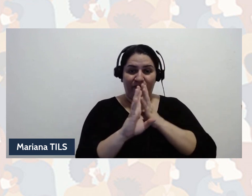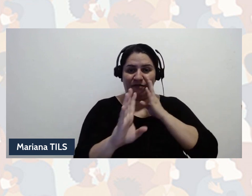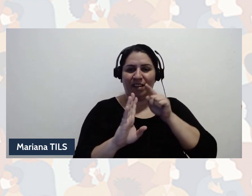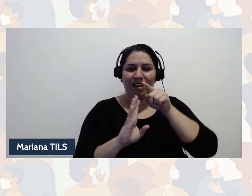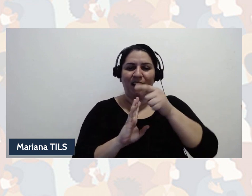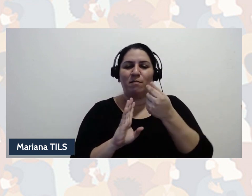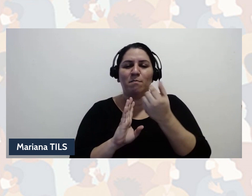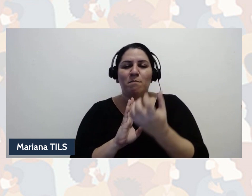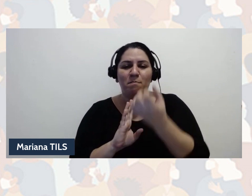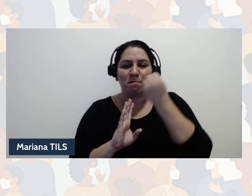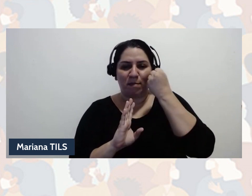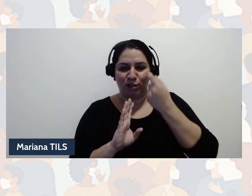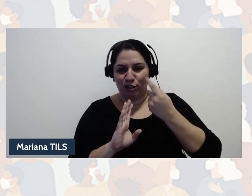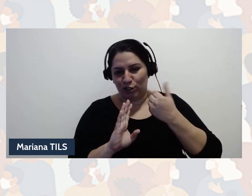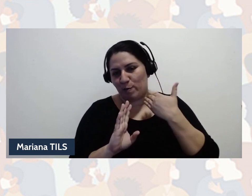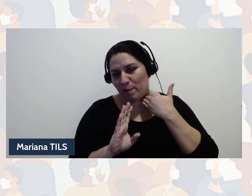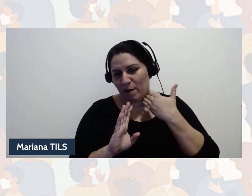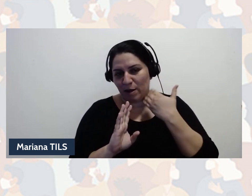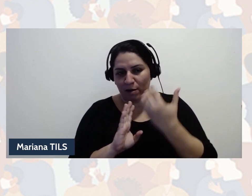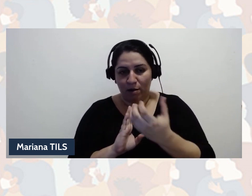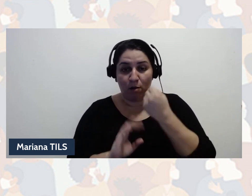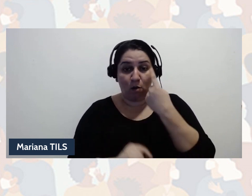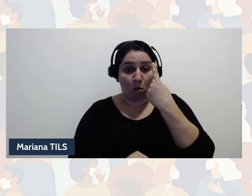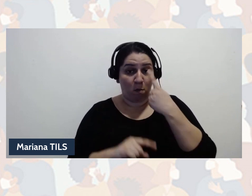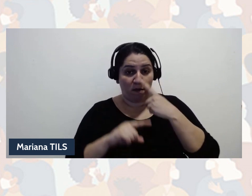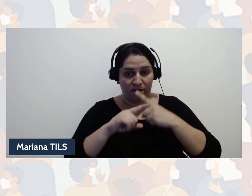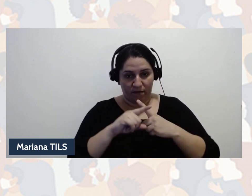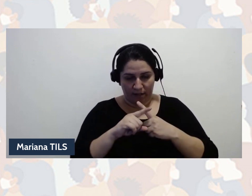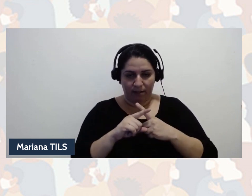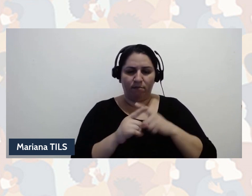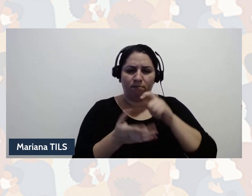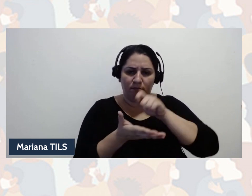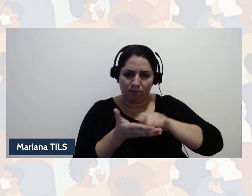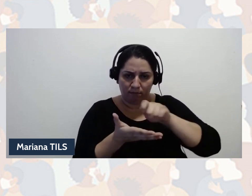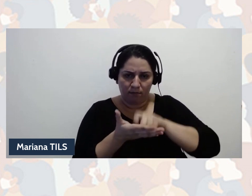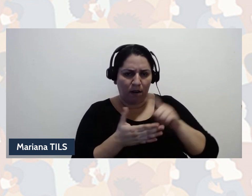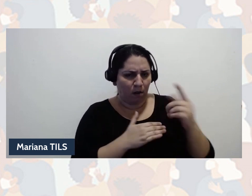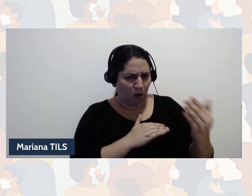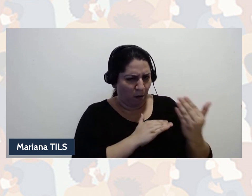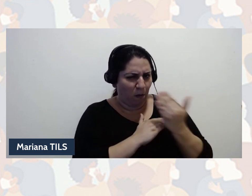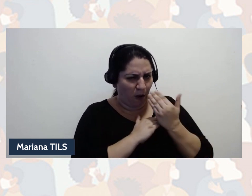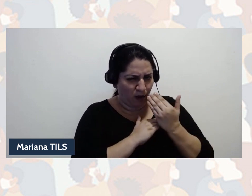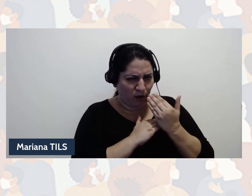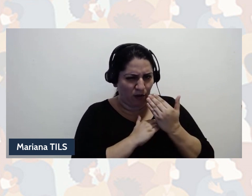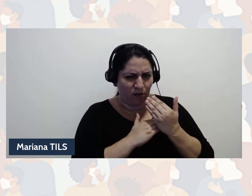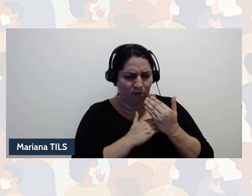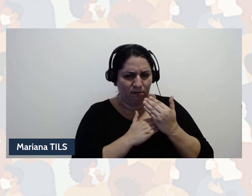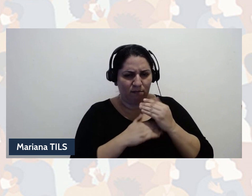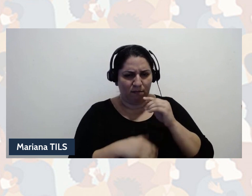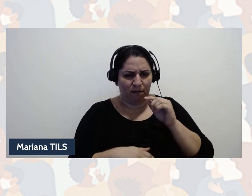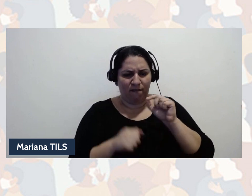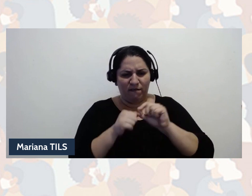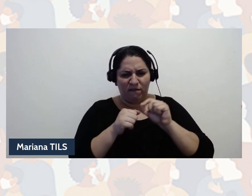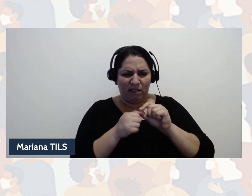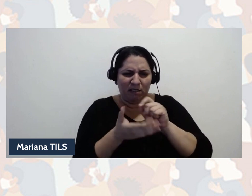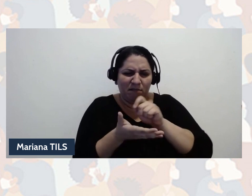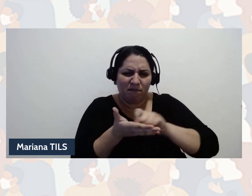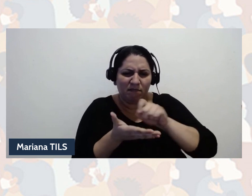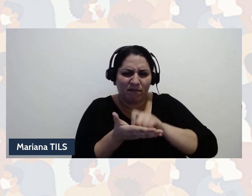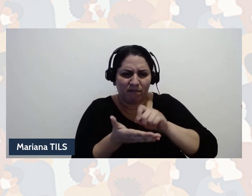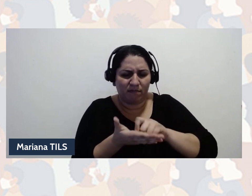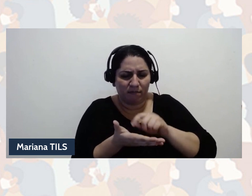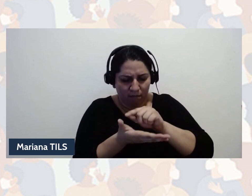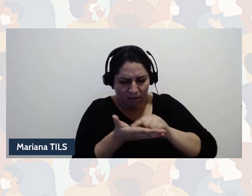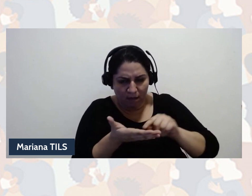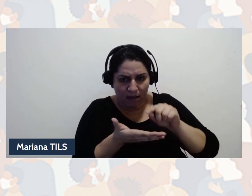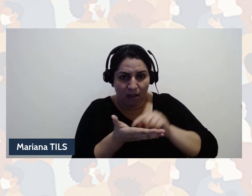do Bolsa Família e escreveu no comprovante: "Você pode me ajudar? X", escreveu um X. "Violência